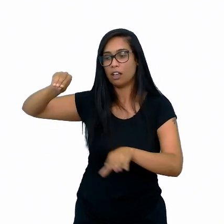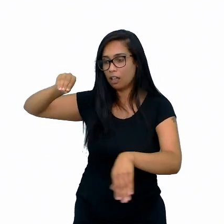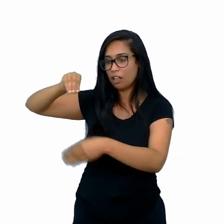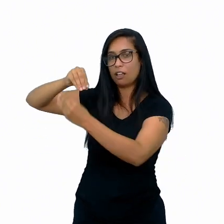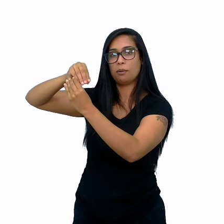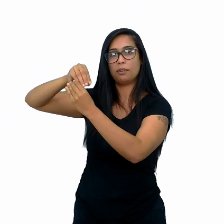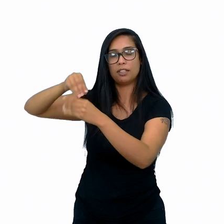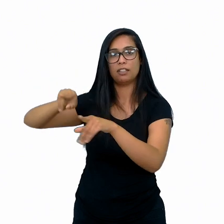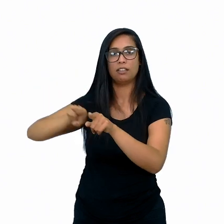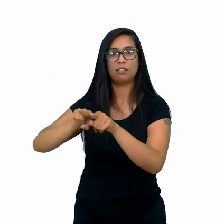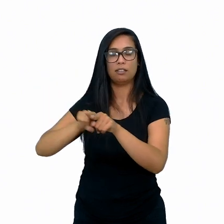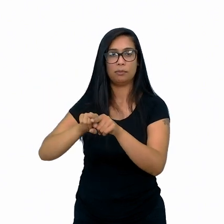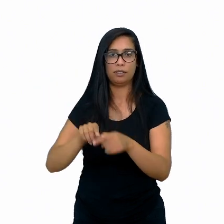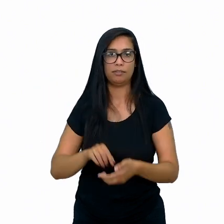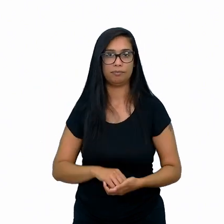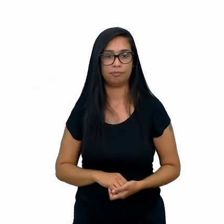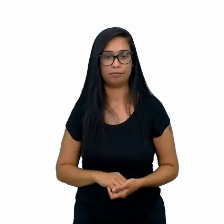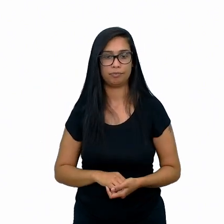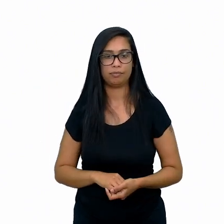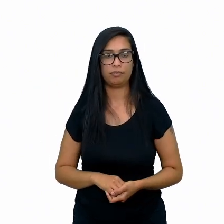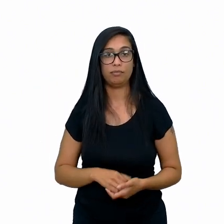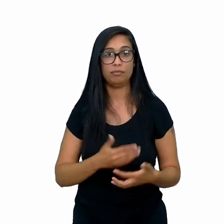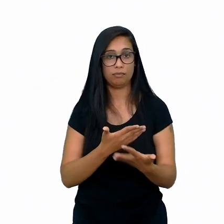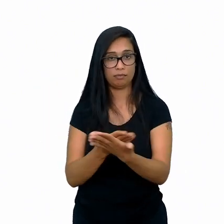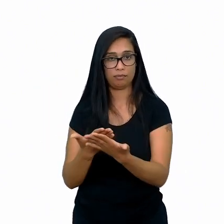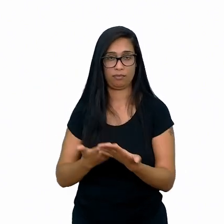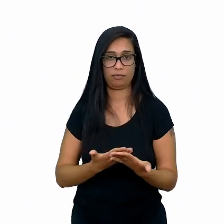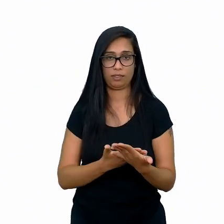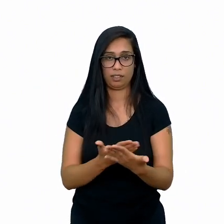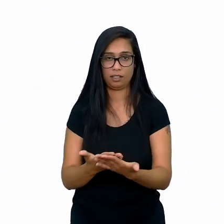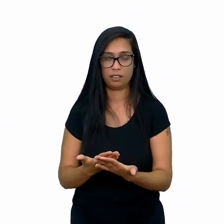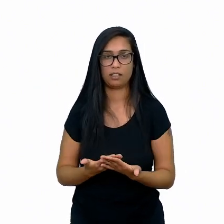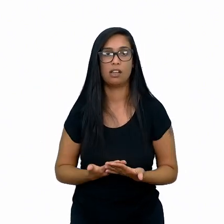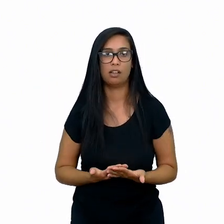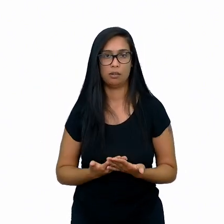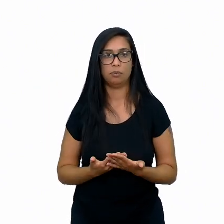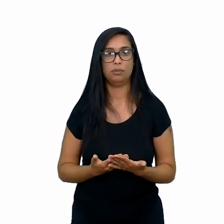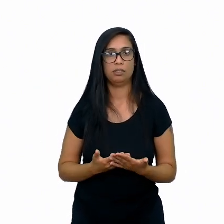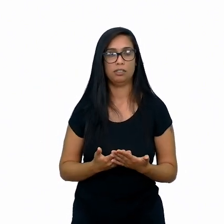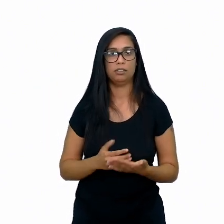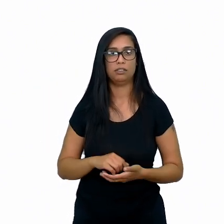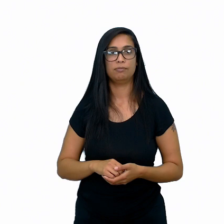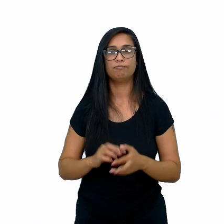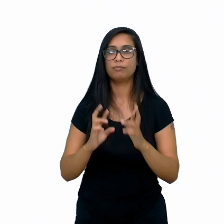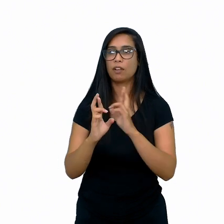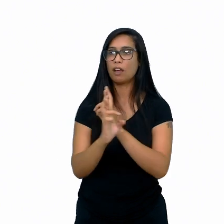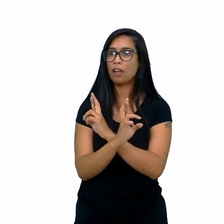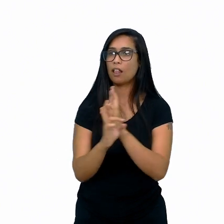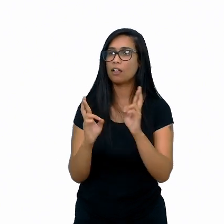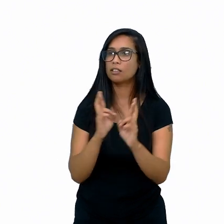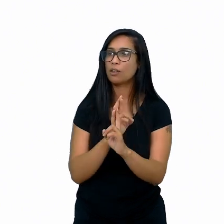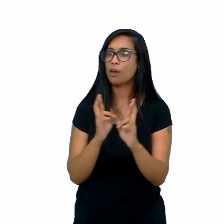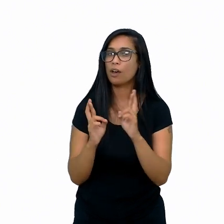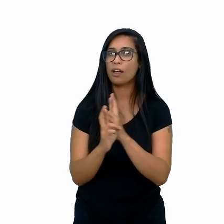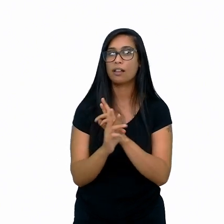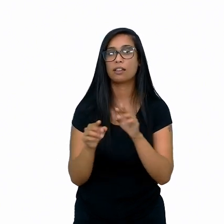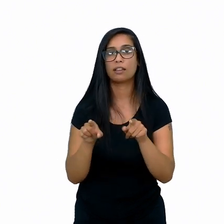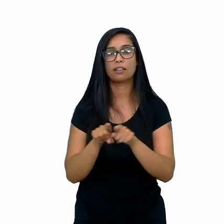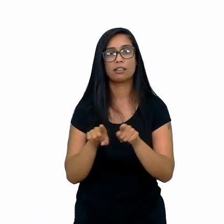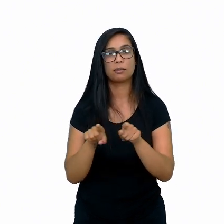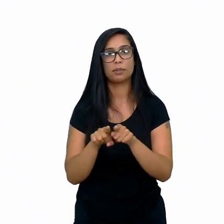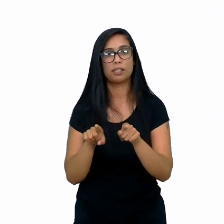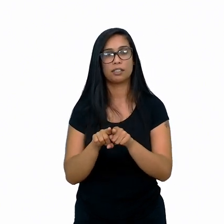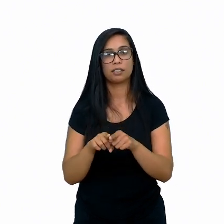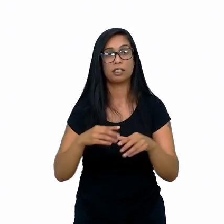enciclopédia. As aulas estão relacionadas, assim como a articulação entre a